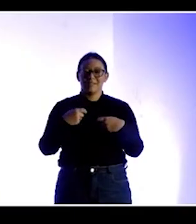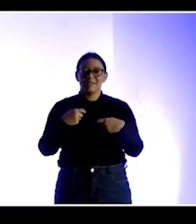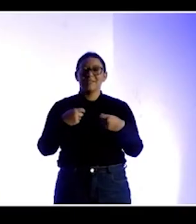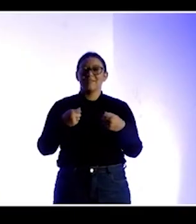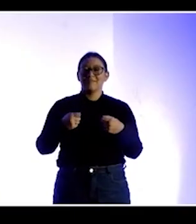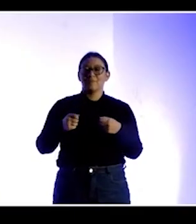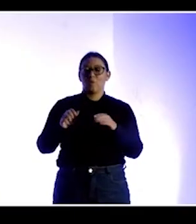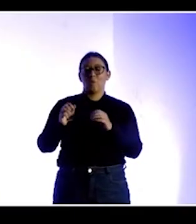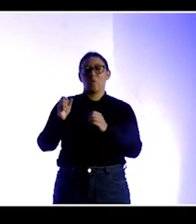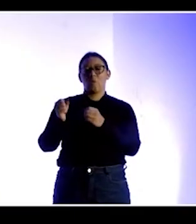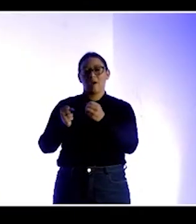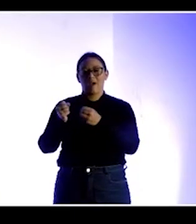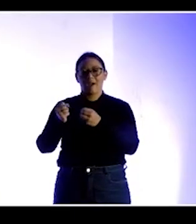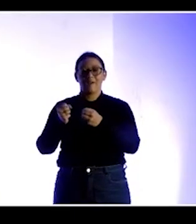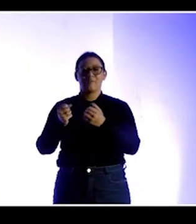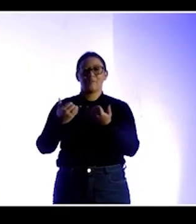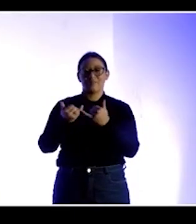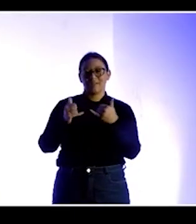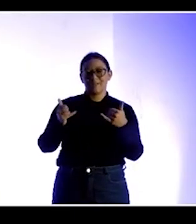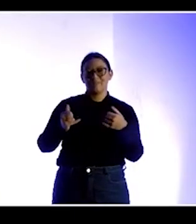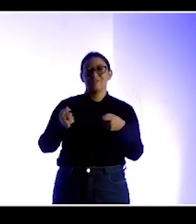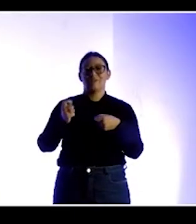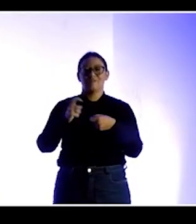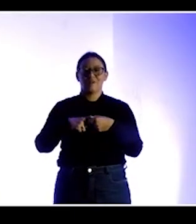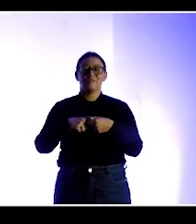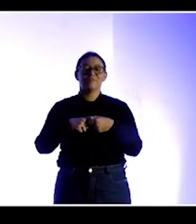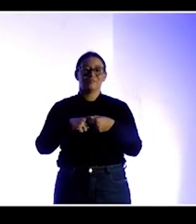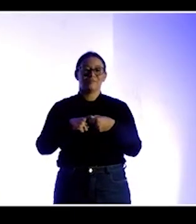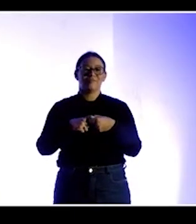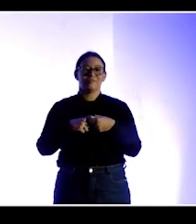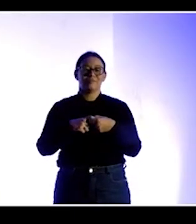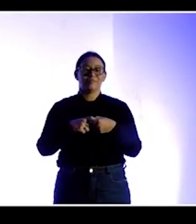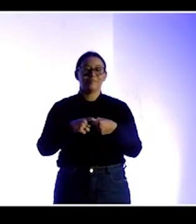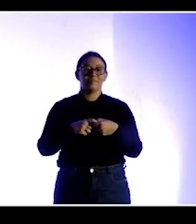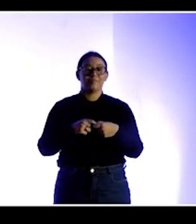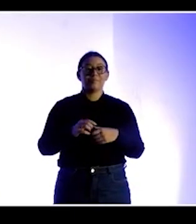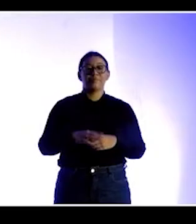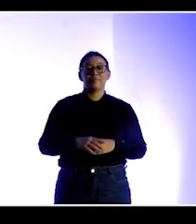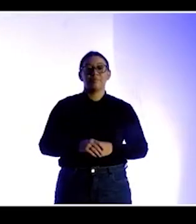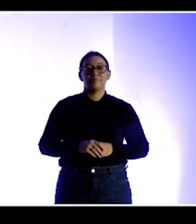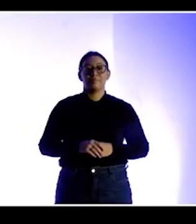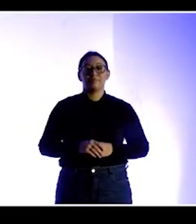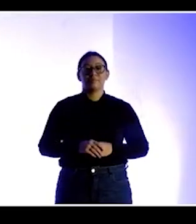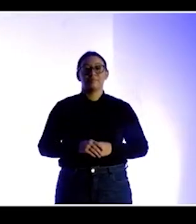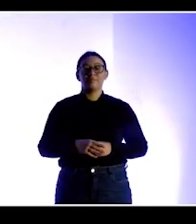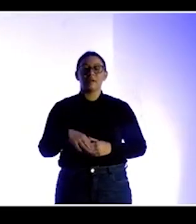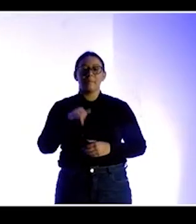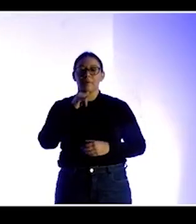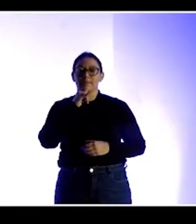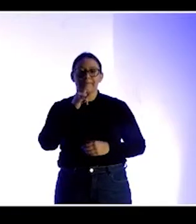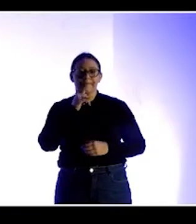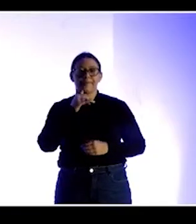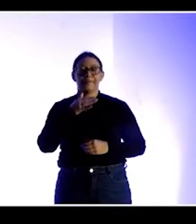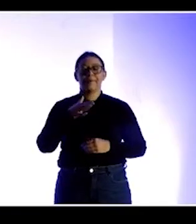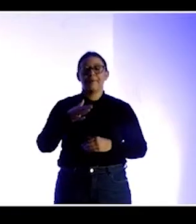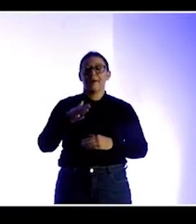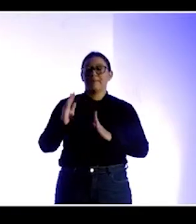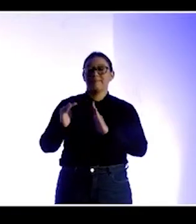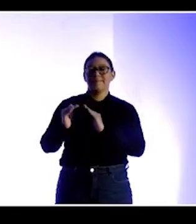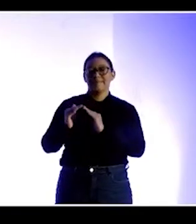O abastecimento de veículo elétrico em ambiente urbano, na sua casa, normalmente vai ser